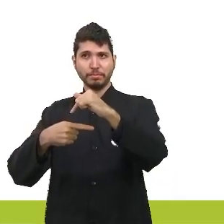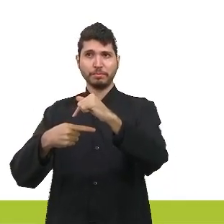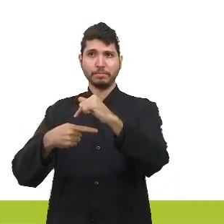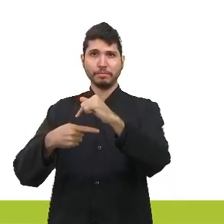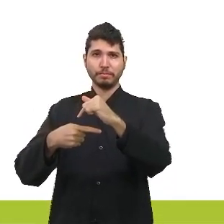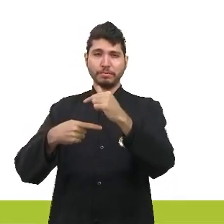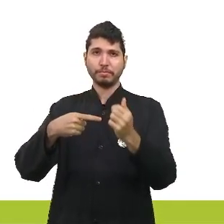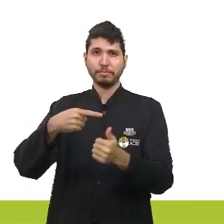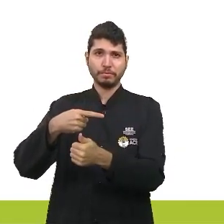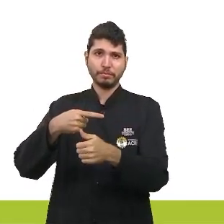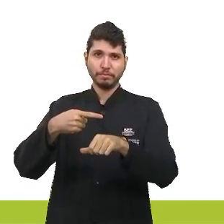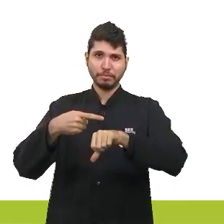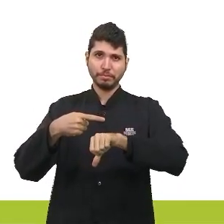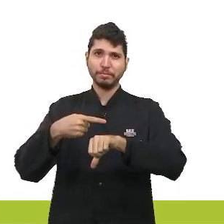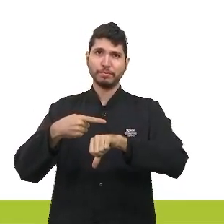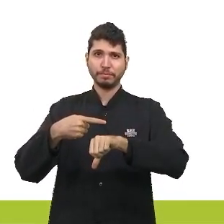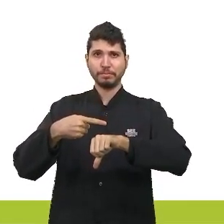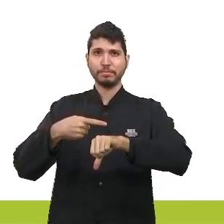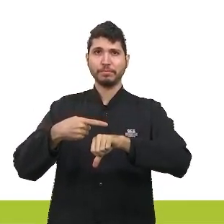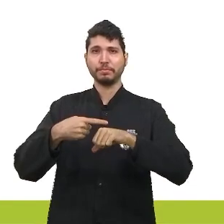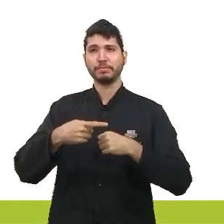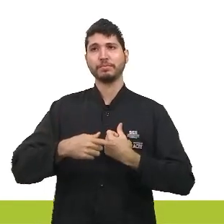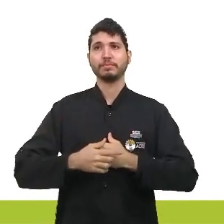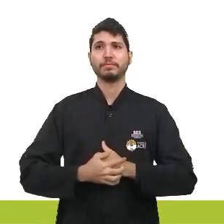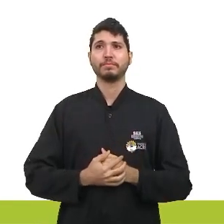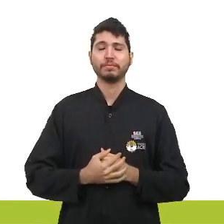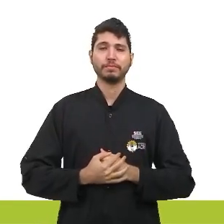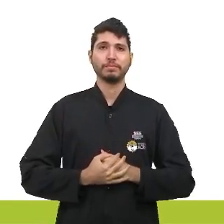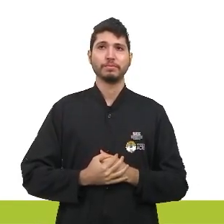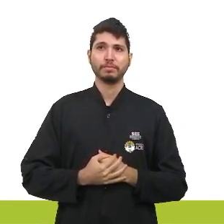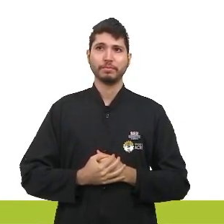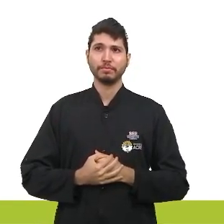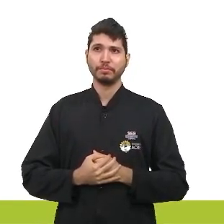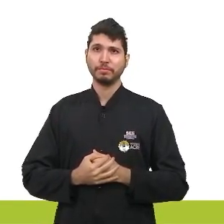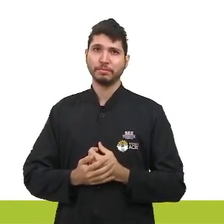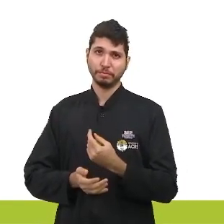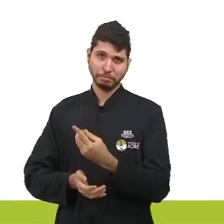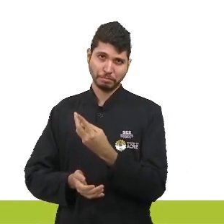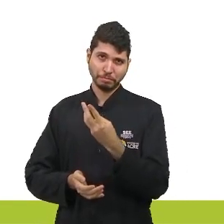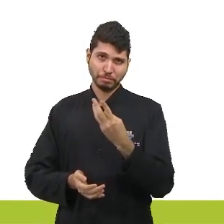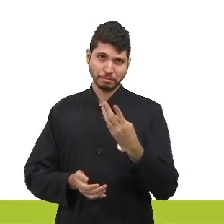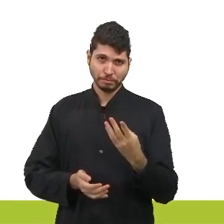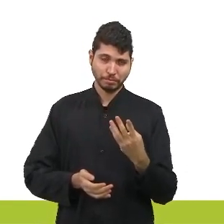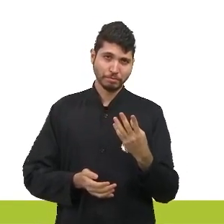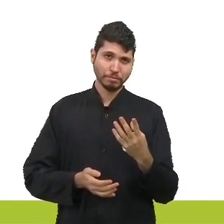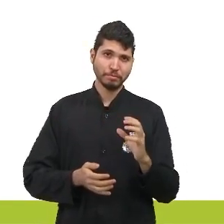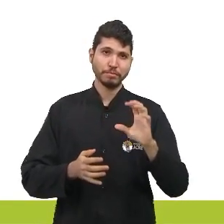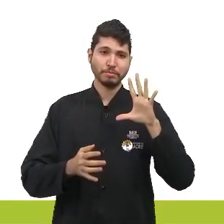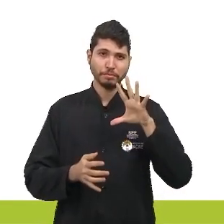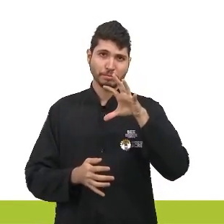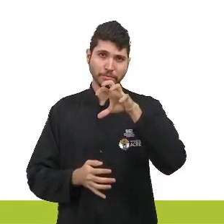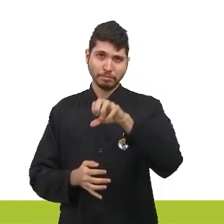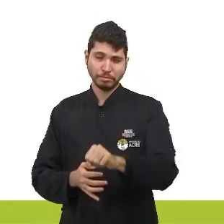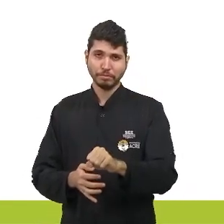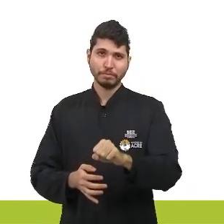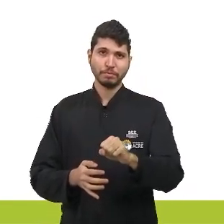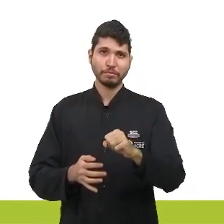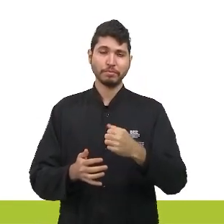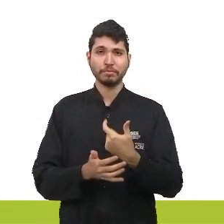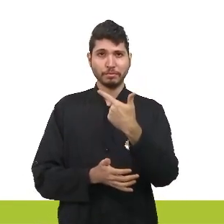19 para a quantidade de a extração de uma bola branca na segunda